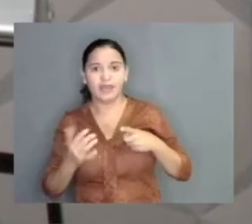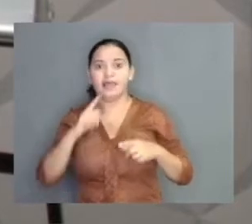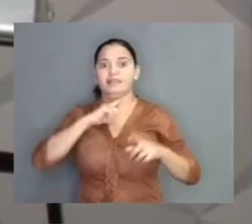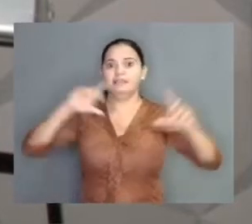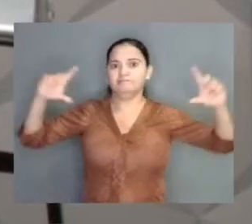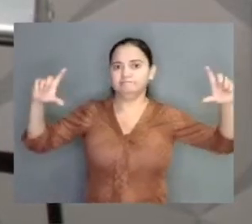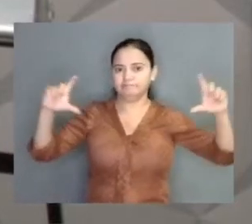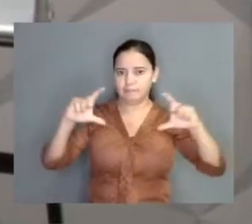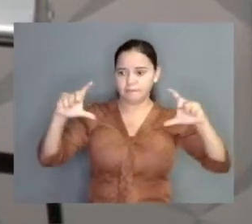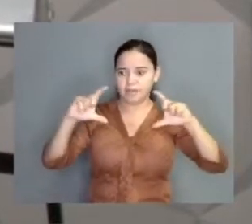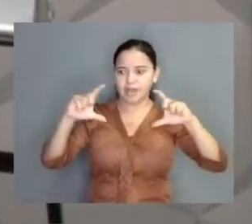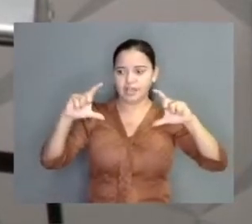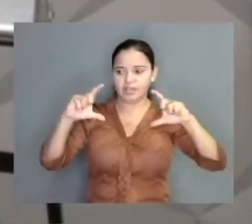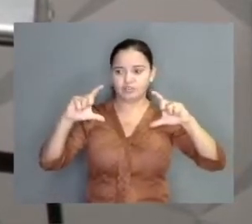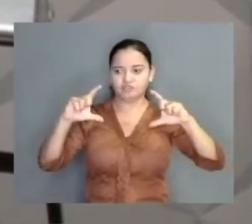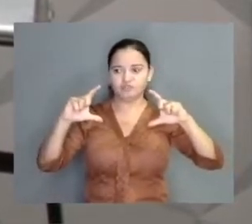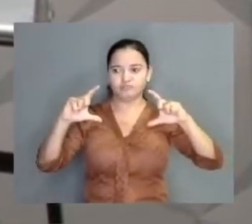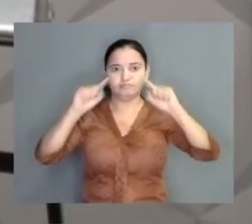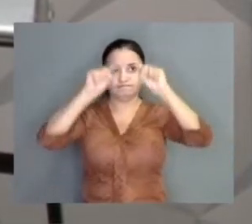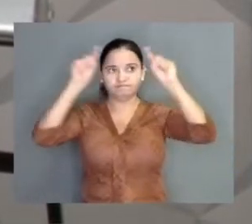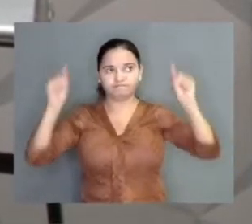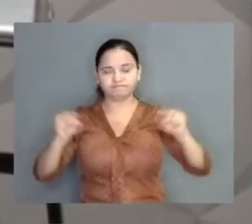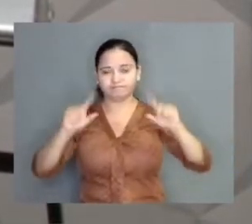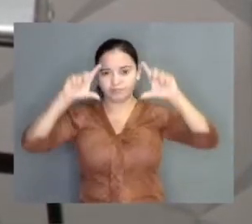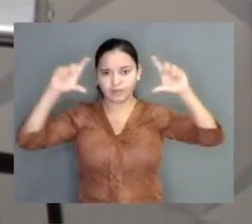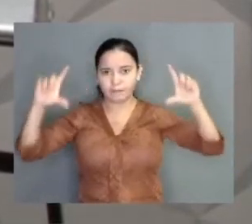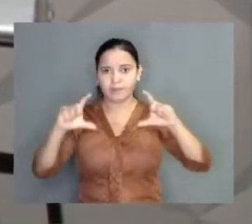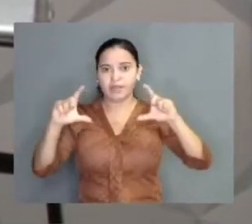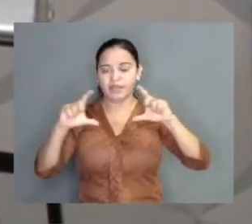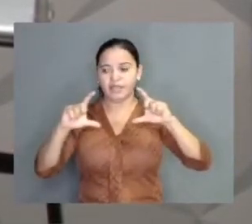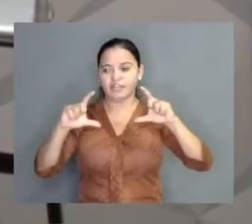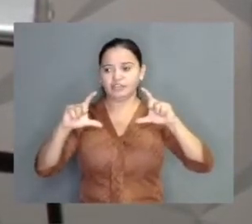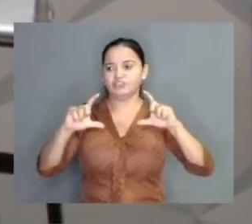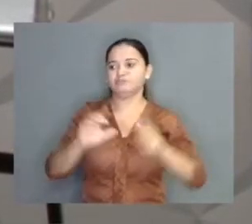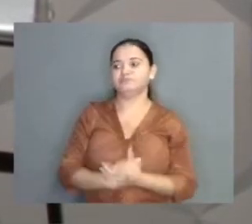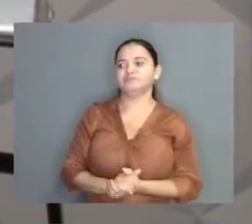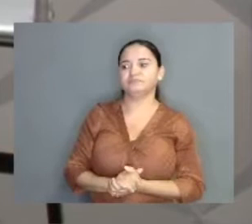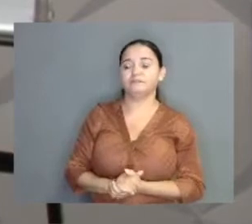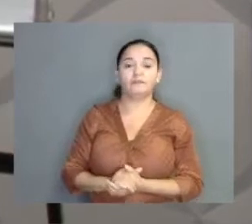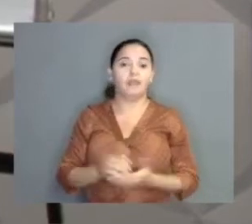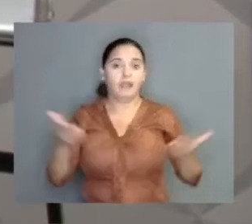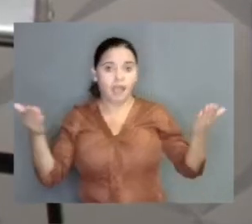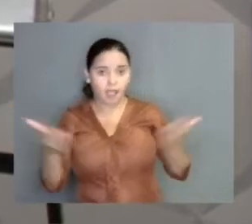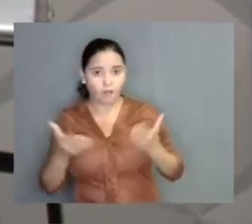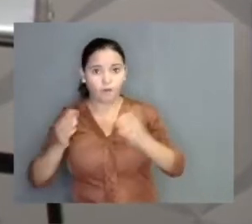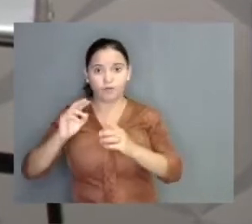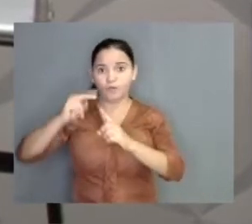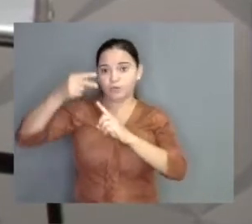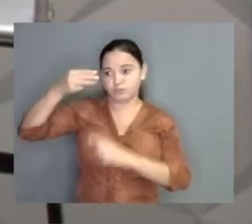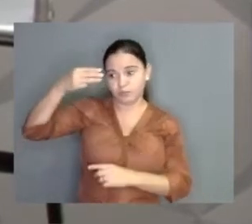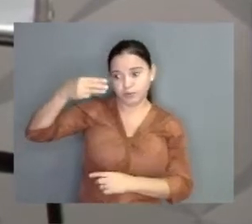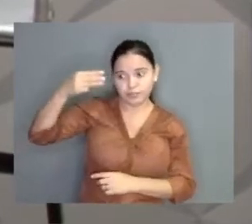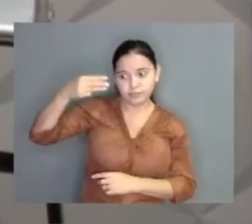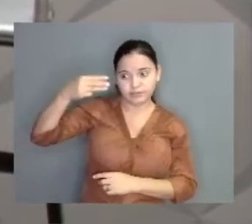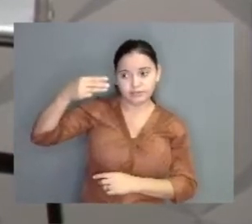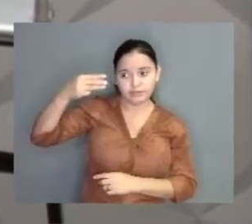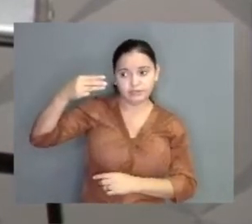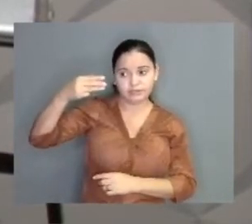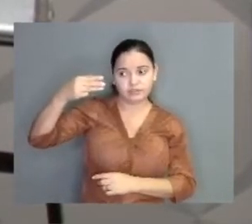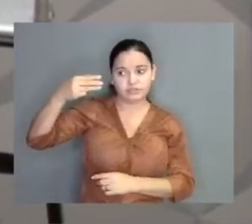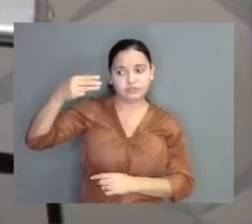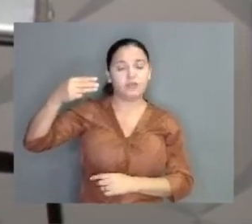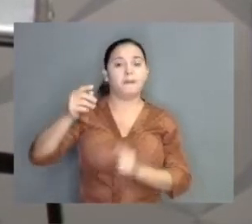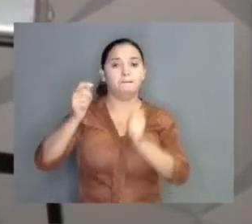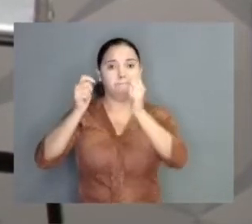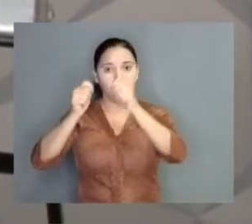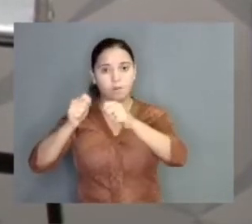que isso muda? Esse expoente 3, ele vai servir tanto para o número 5 quanto